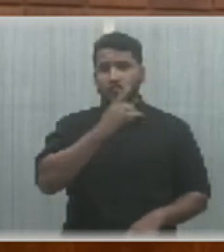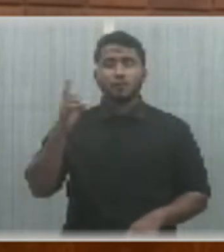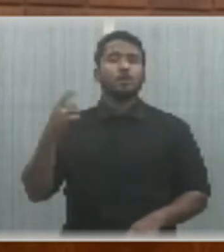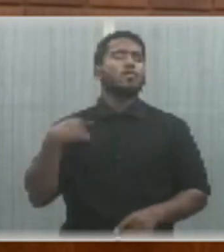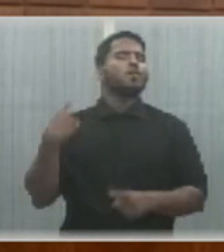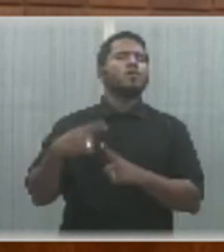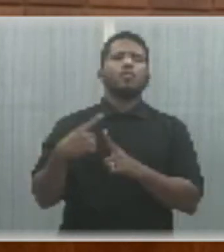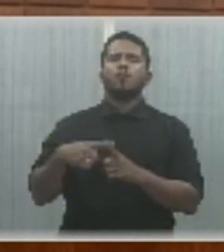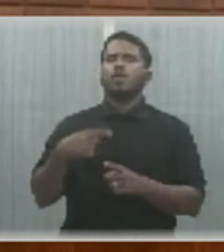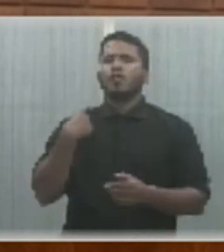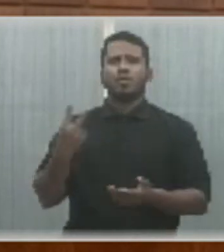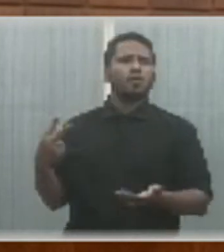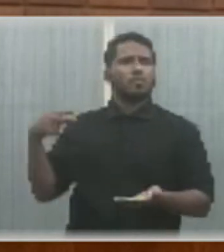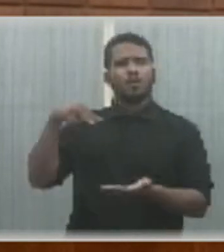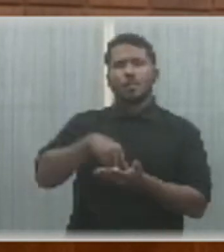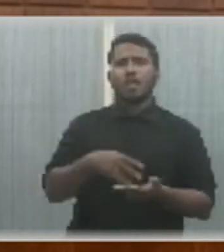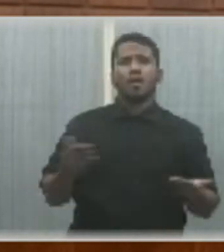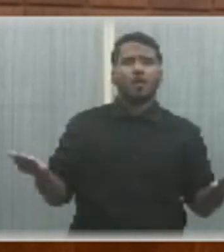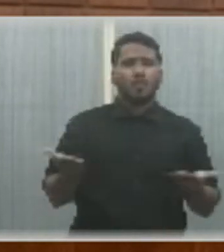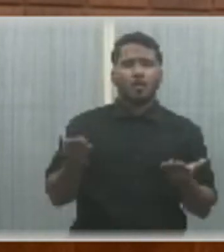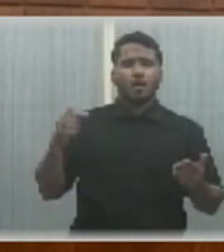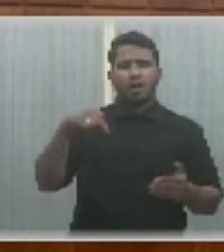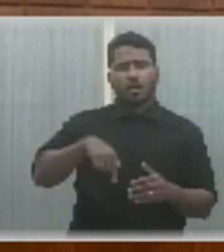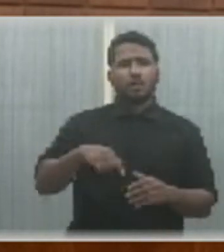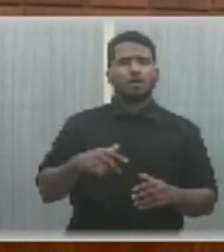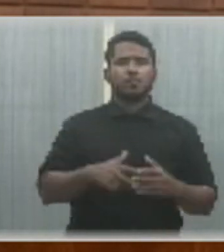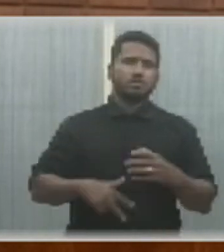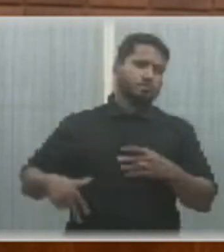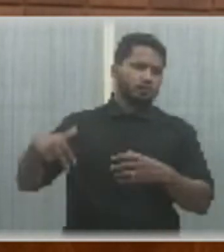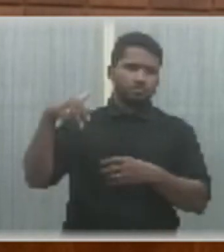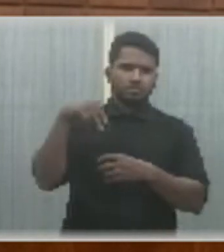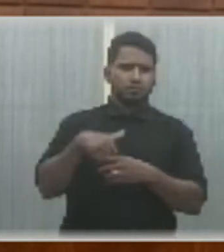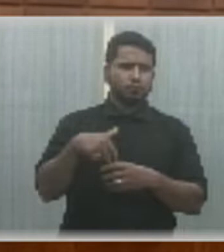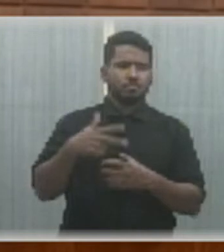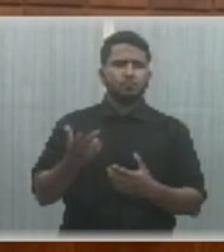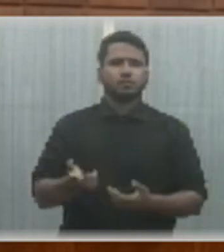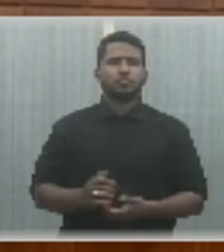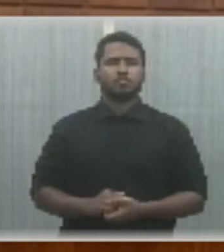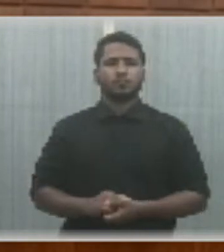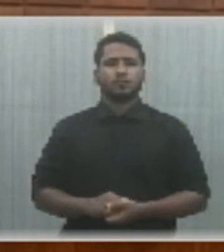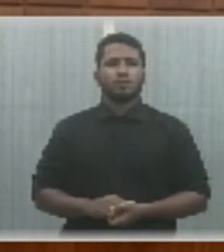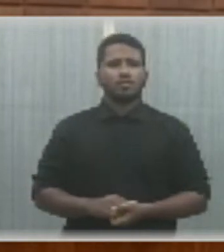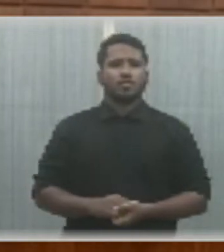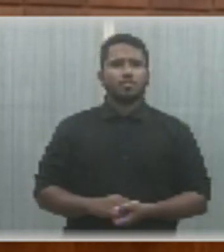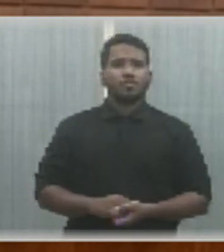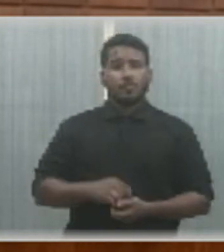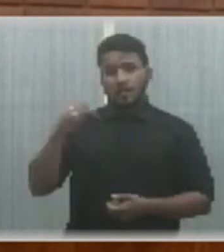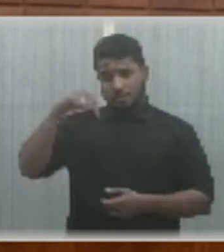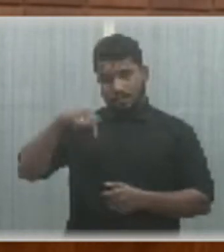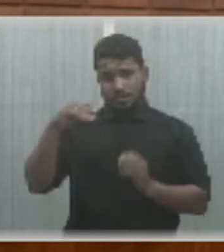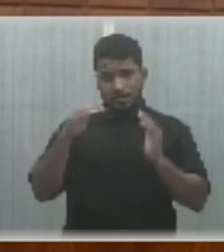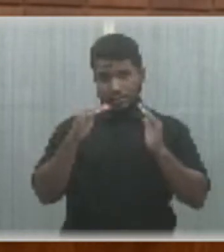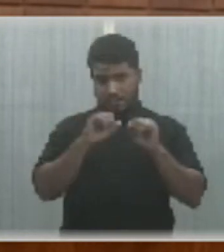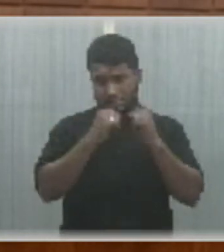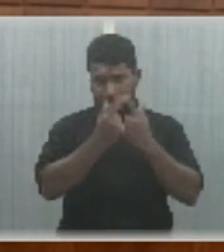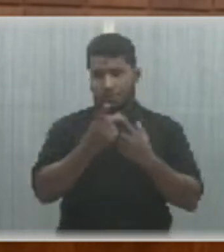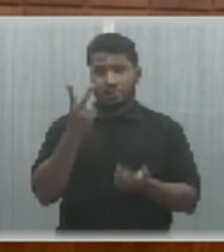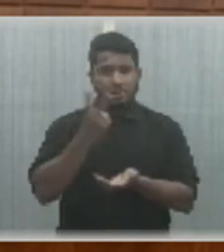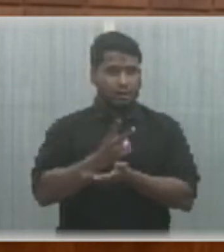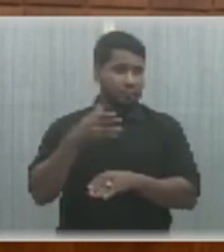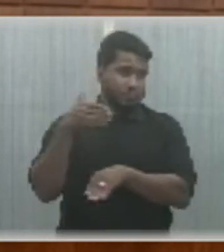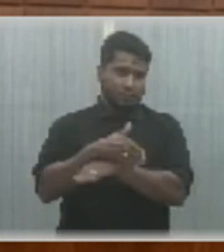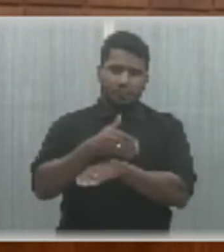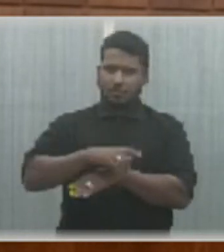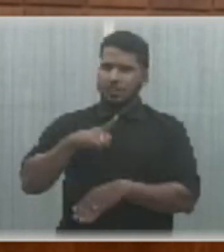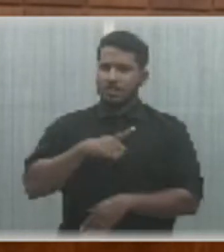trouxe nesse momento aqui para essa casa, para essa tribuna, né? Na casa eu estou sempre, né? Sou uma deputada presente